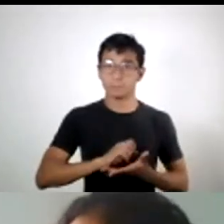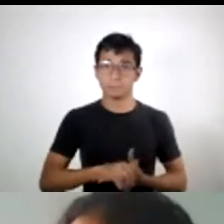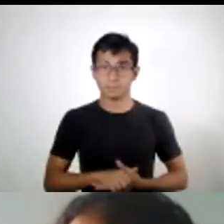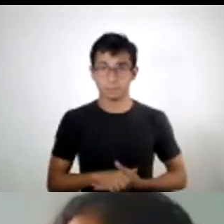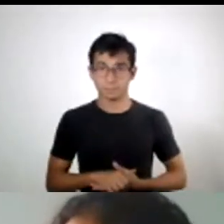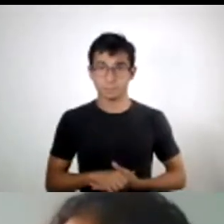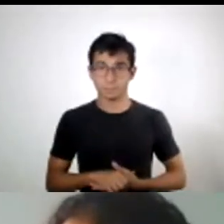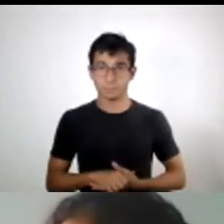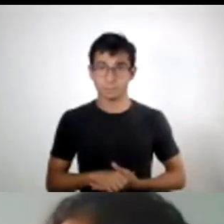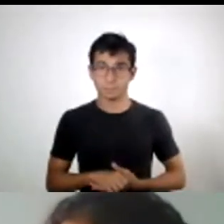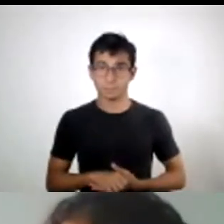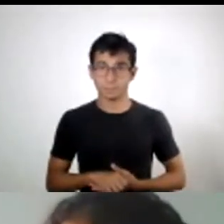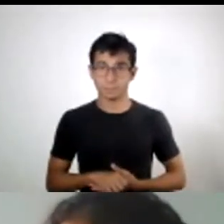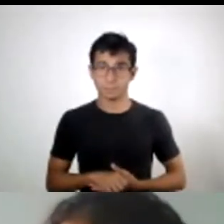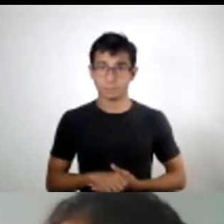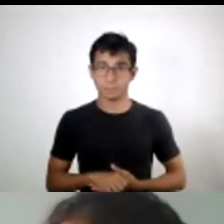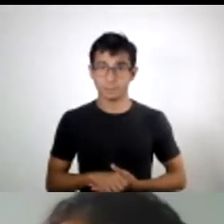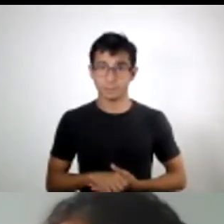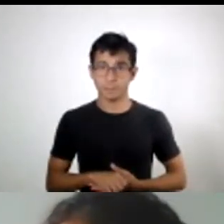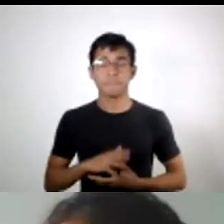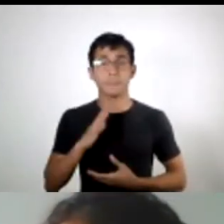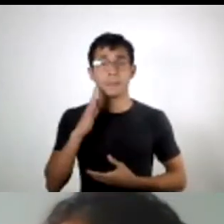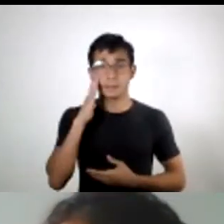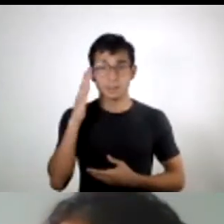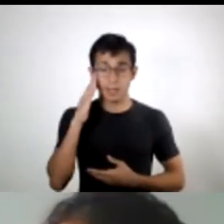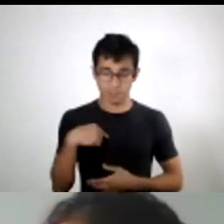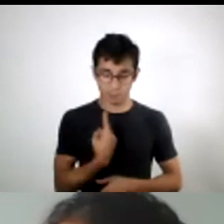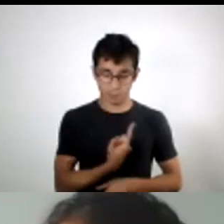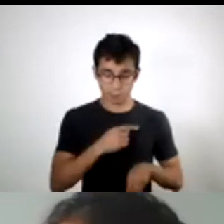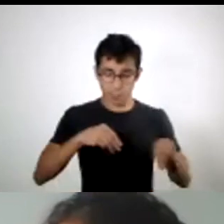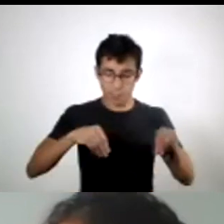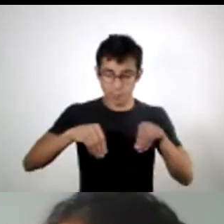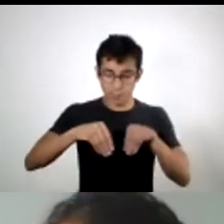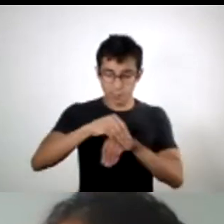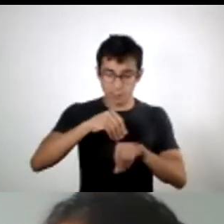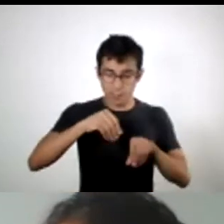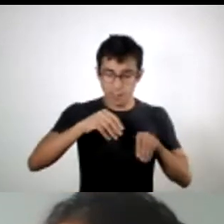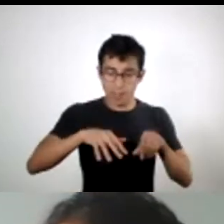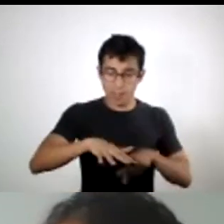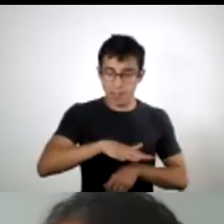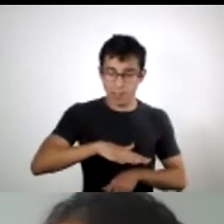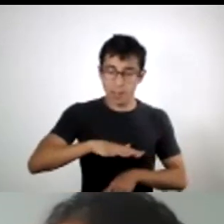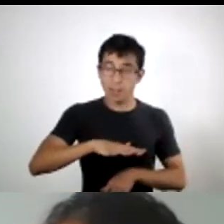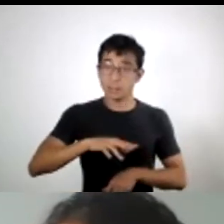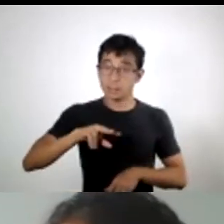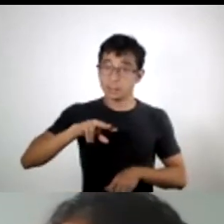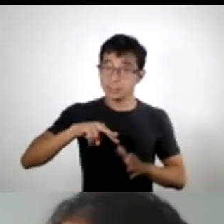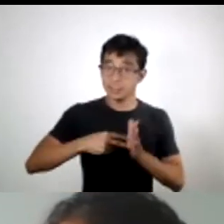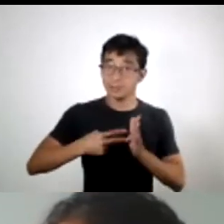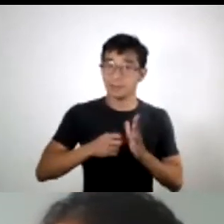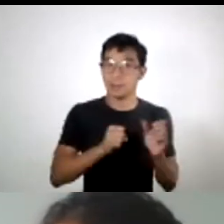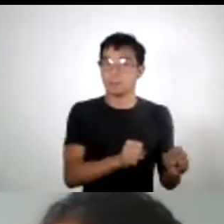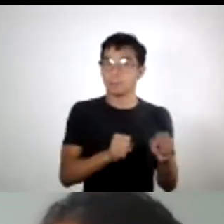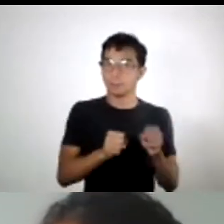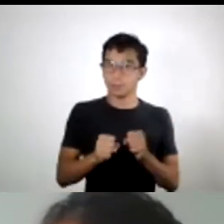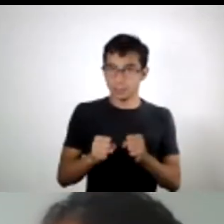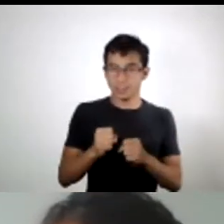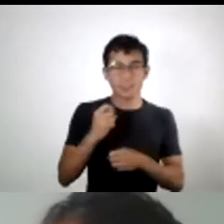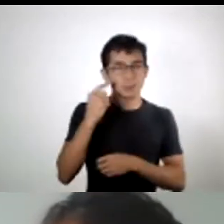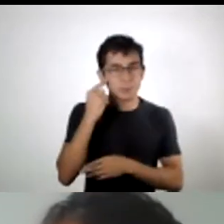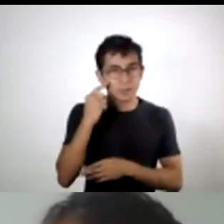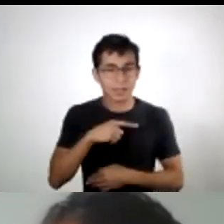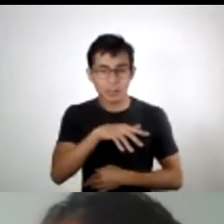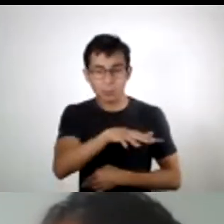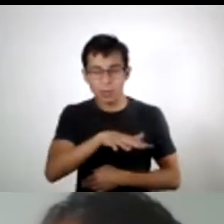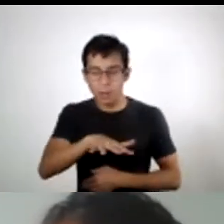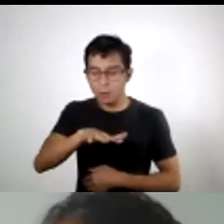gente sabe que você ter terra, né? Terra é poder. Né? E quando a gente pensa nesses territórios que eles são gestados